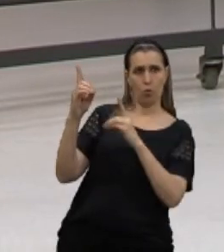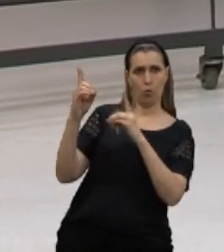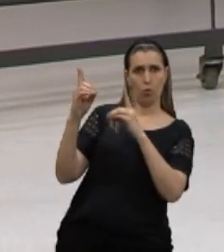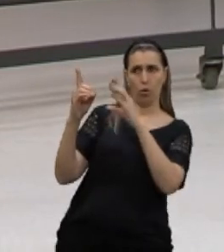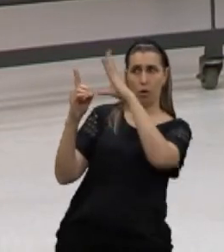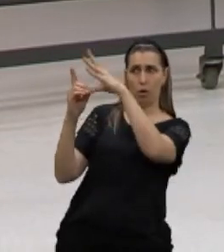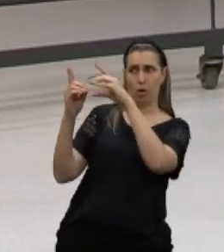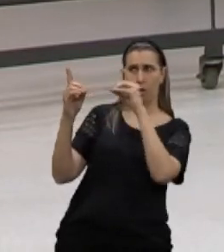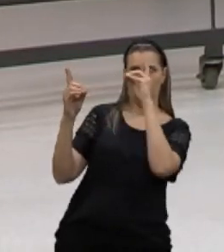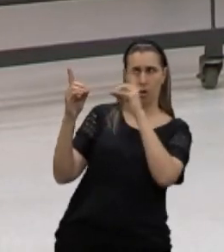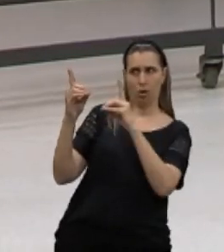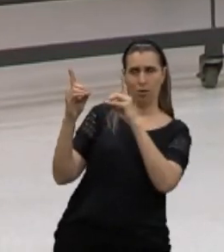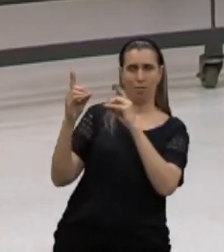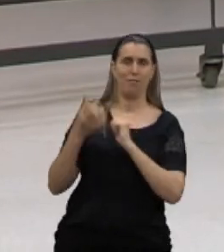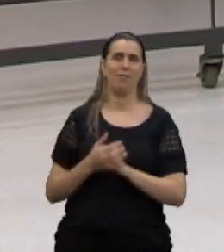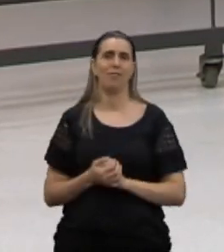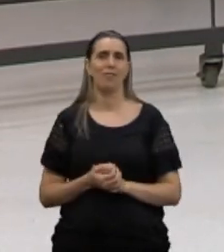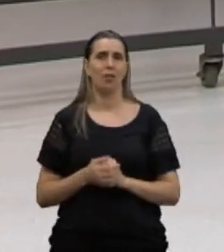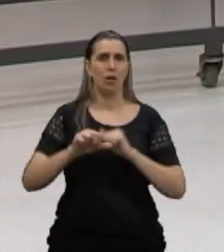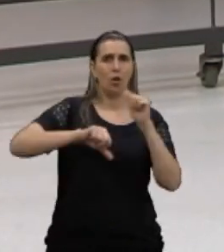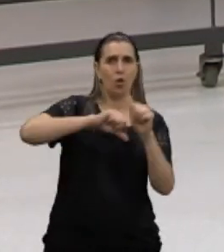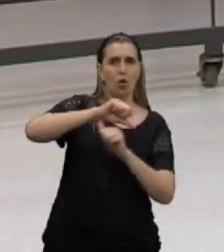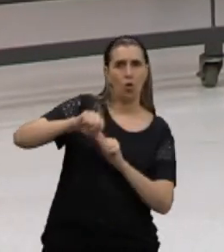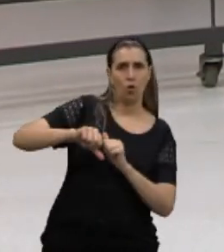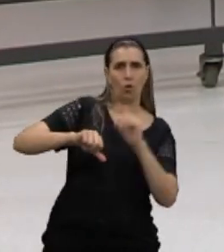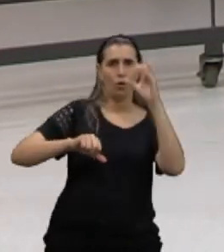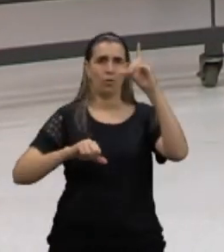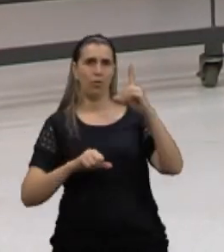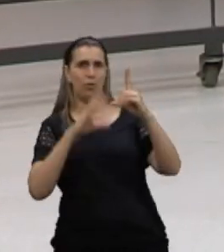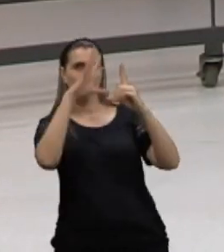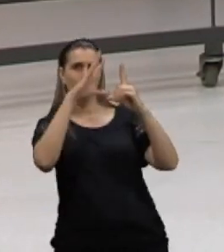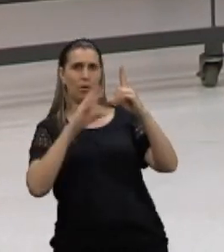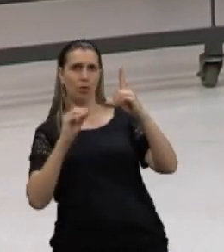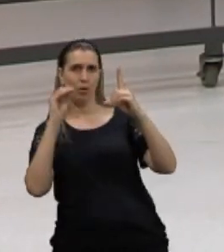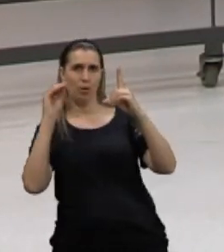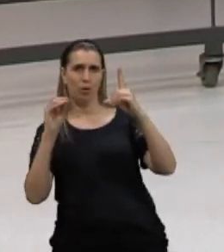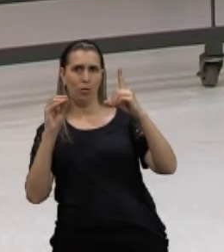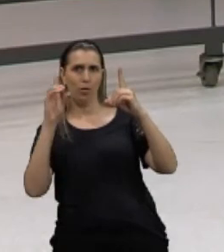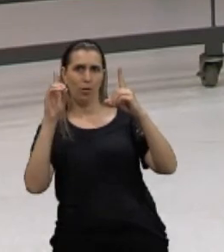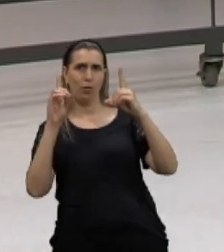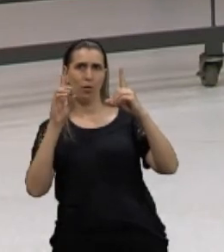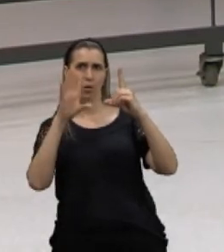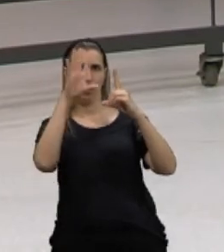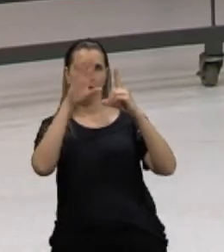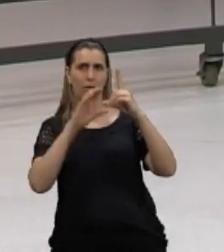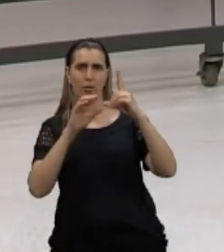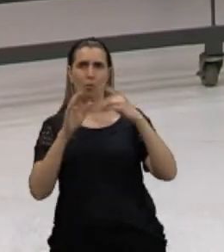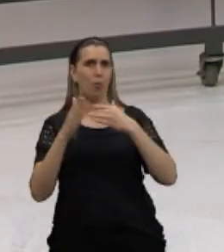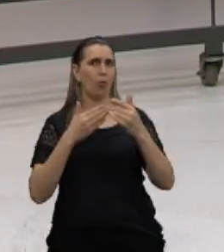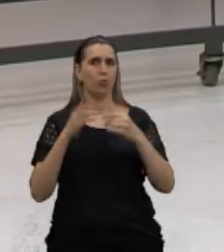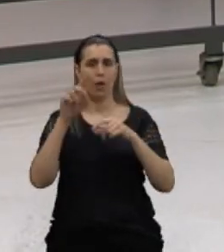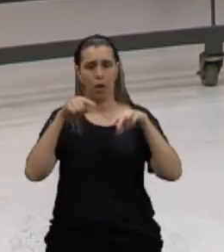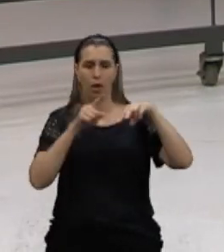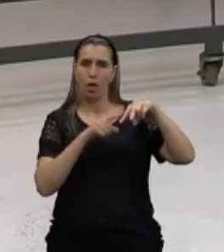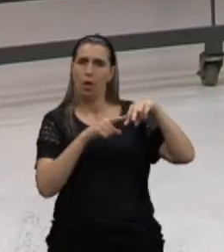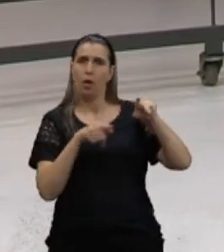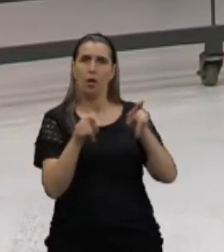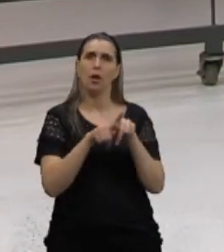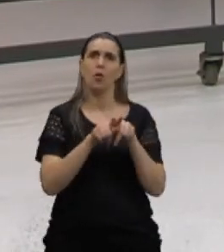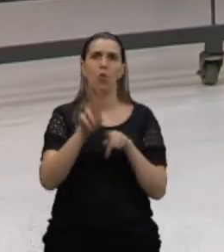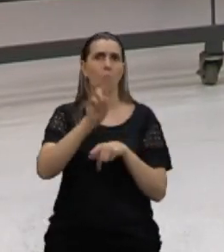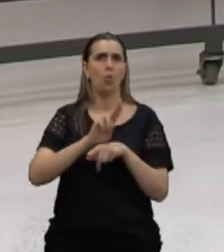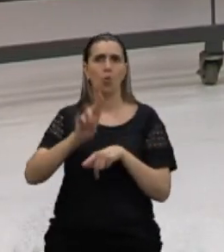Isso. Trocou. Agora é a Kátia, vai. Agora é tu, Kátia. Pode usar pernas também, pode